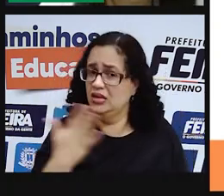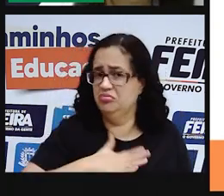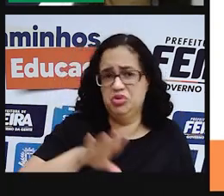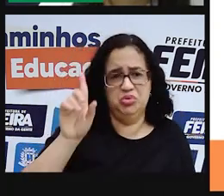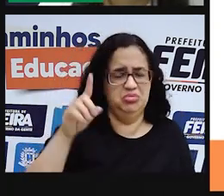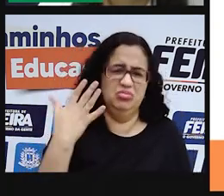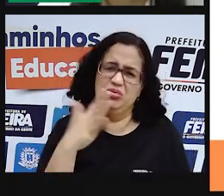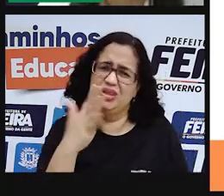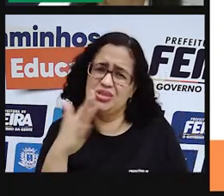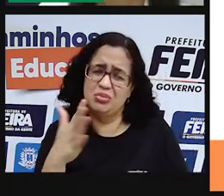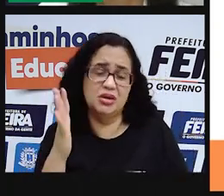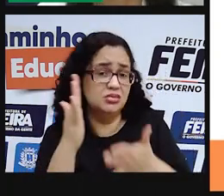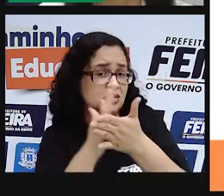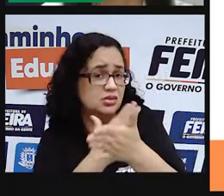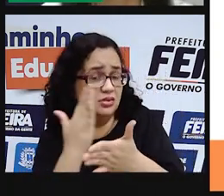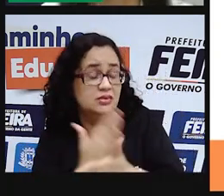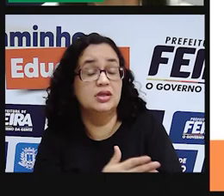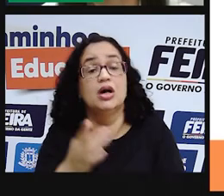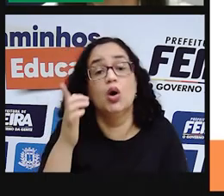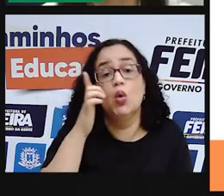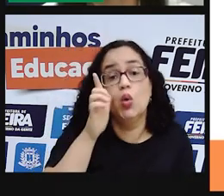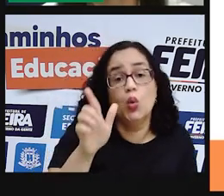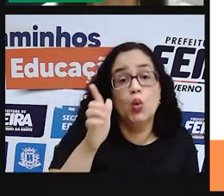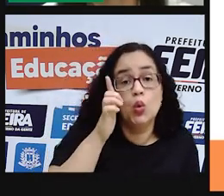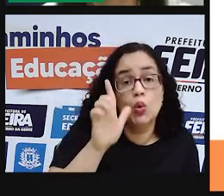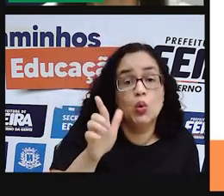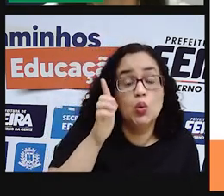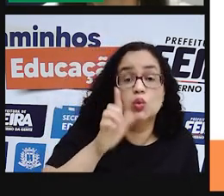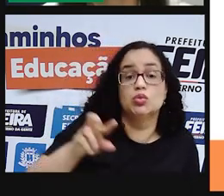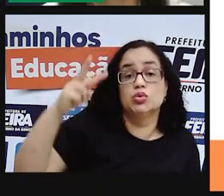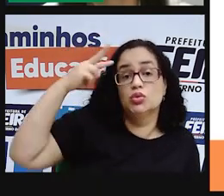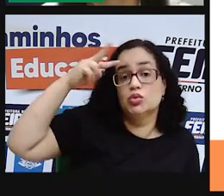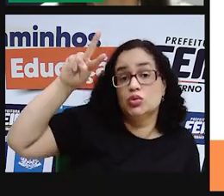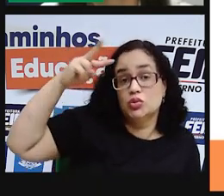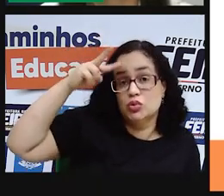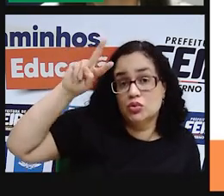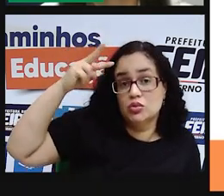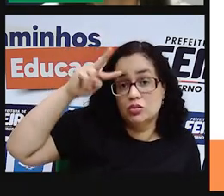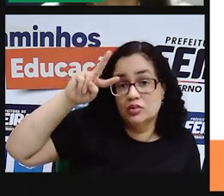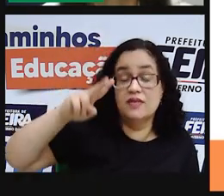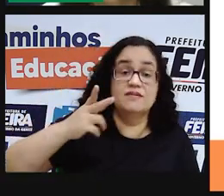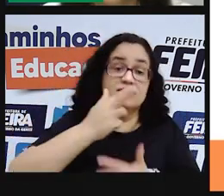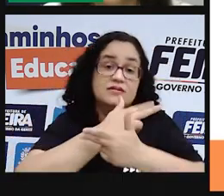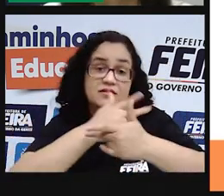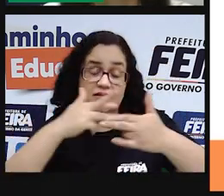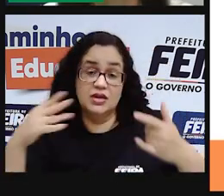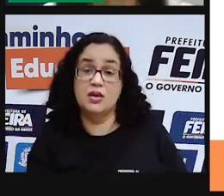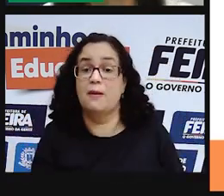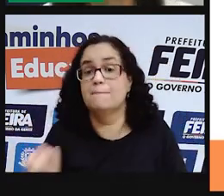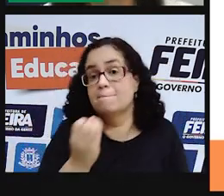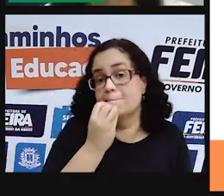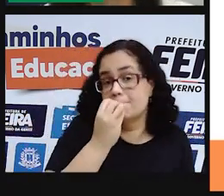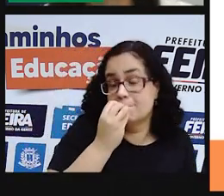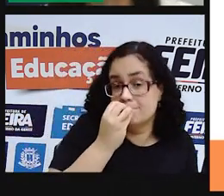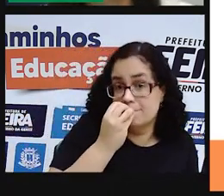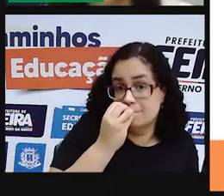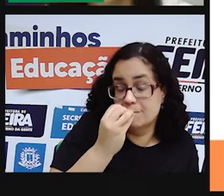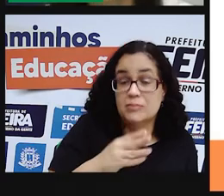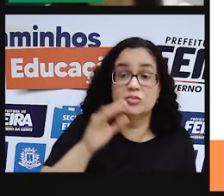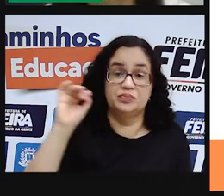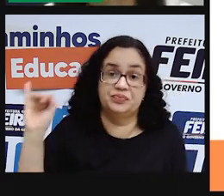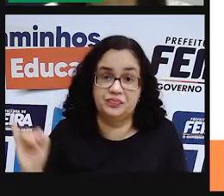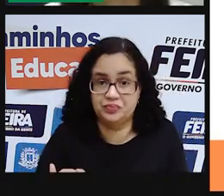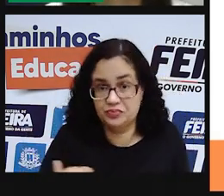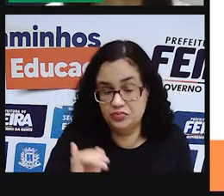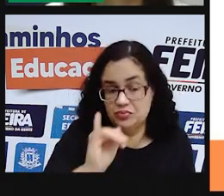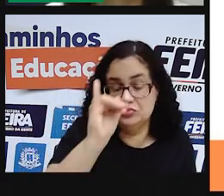fã, ele também considera que a historinha apresentou vários pontos positivos que ele achou importante